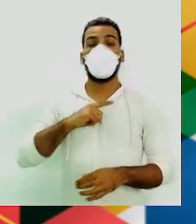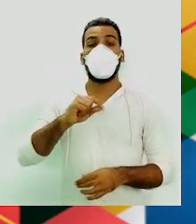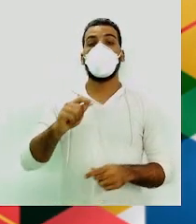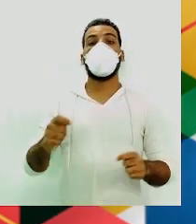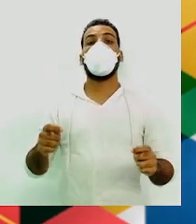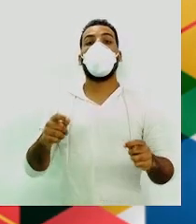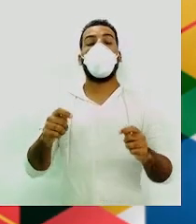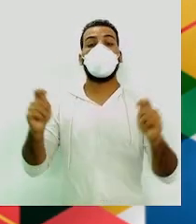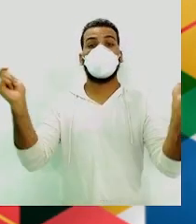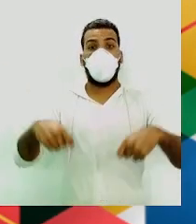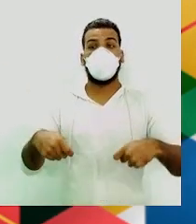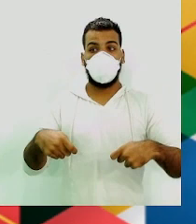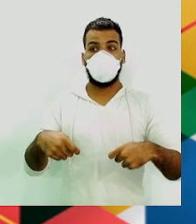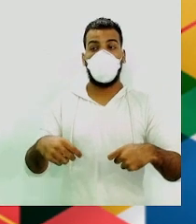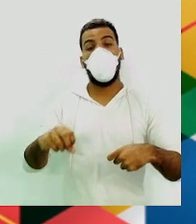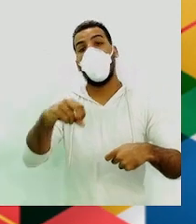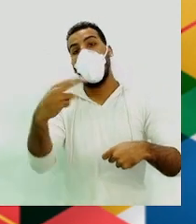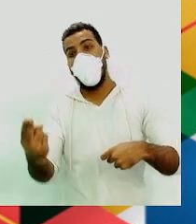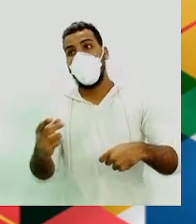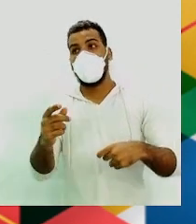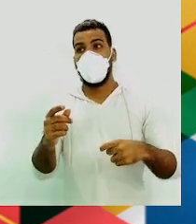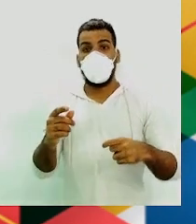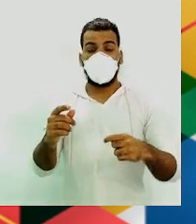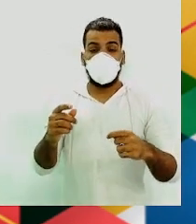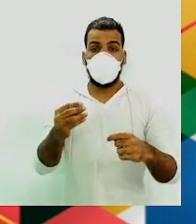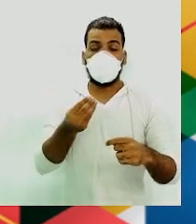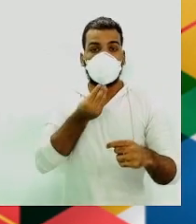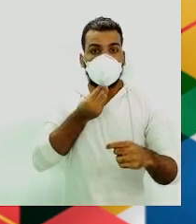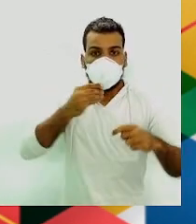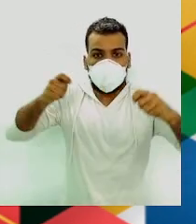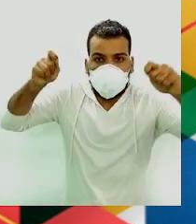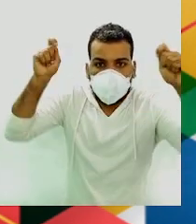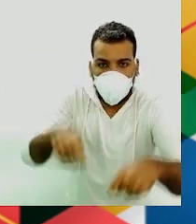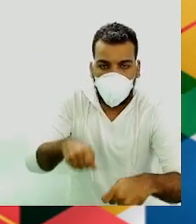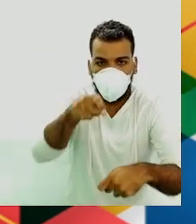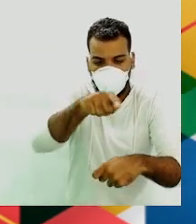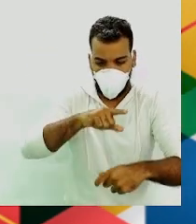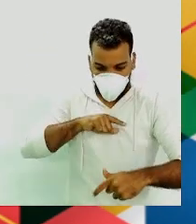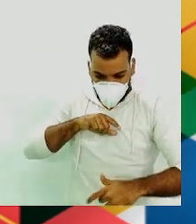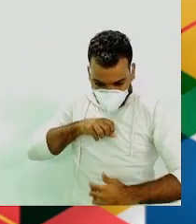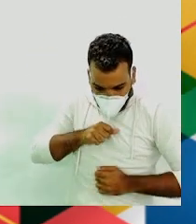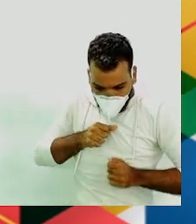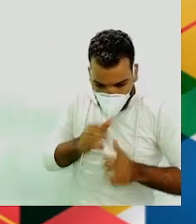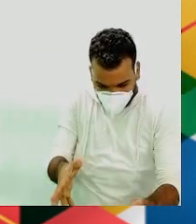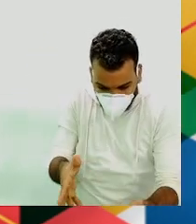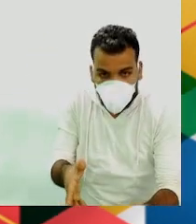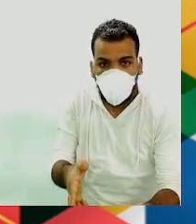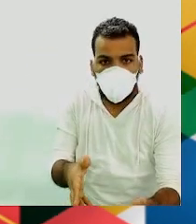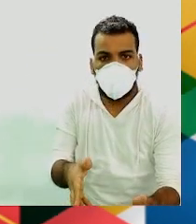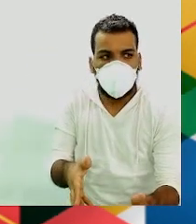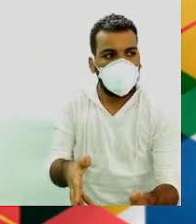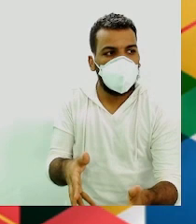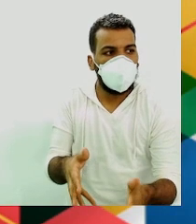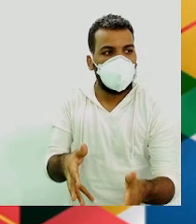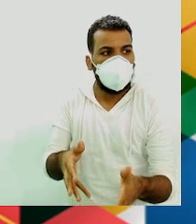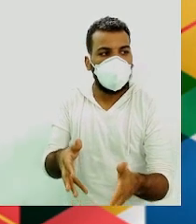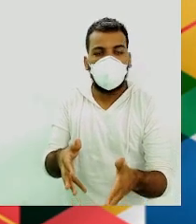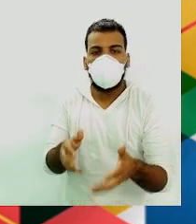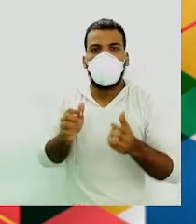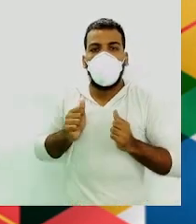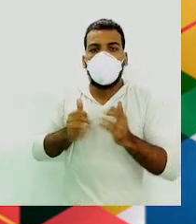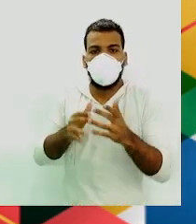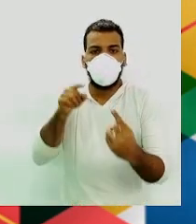capacidade ou a possibilidade que alguém tem de agir com um objetivo